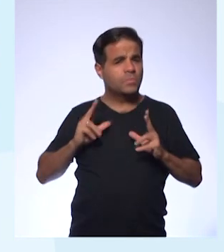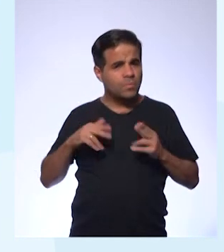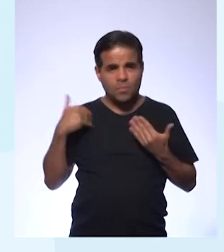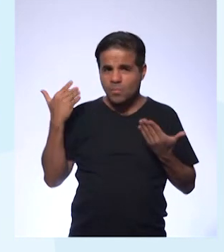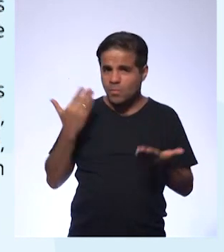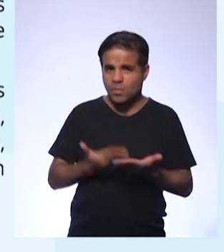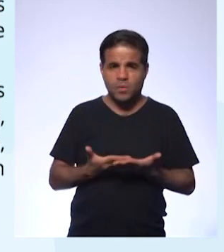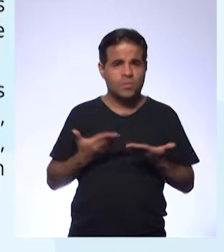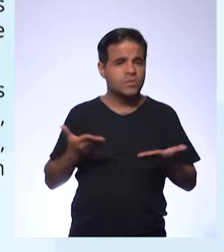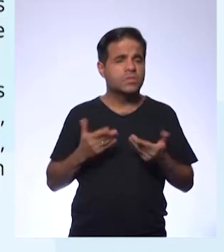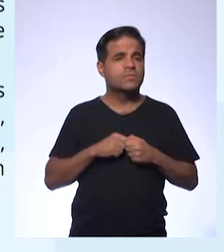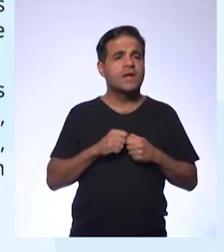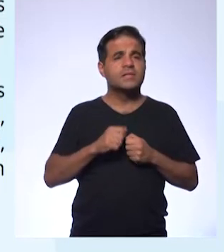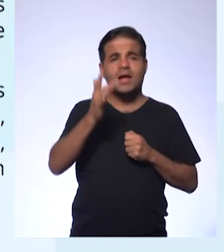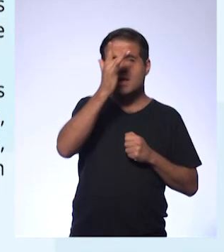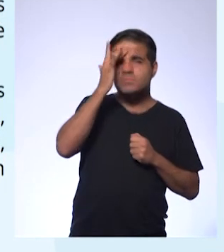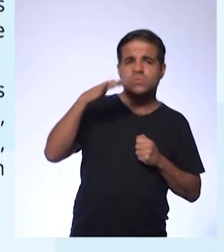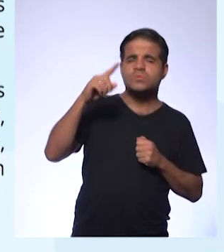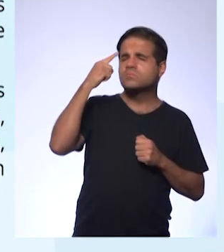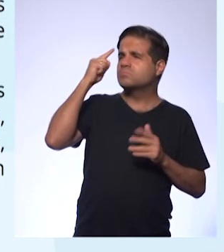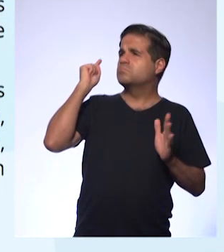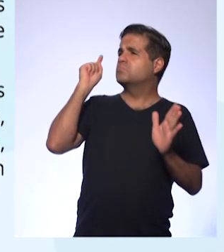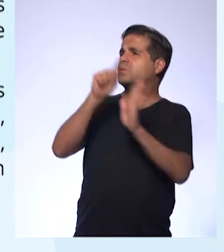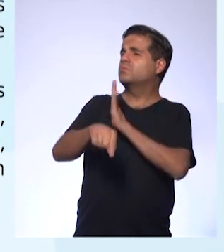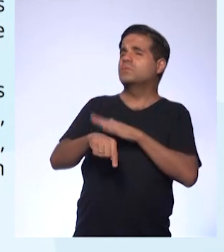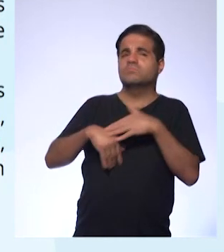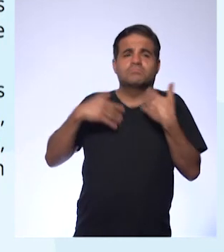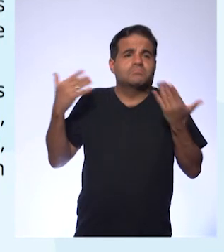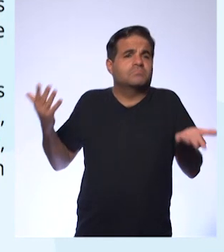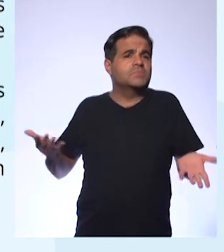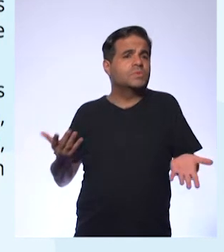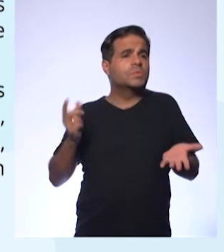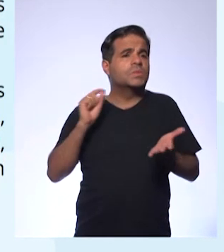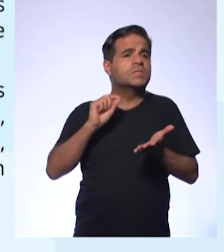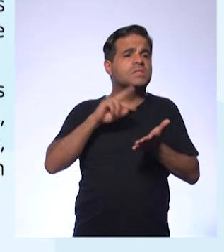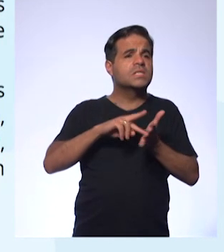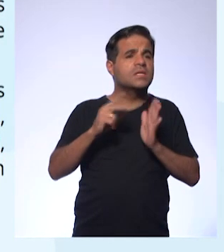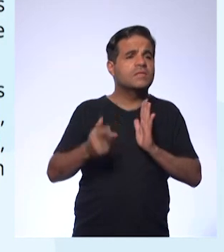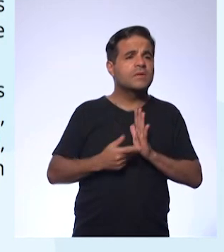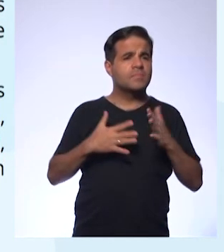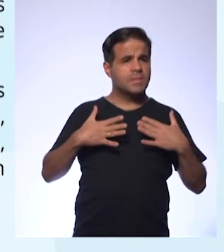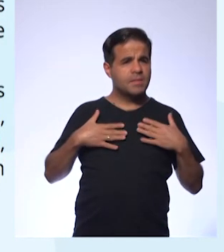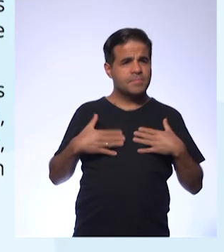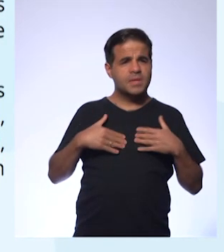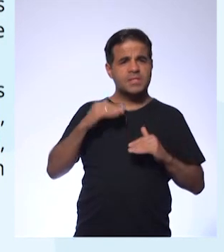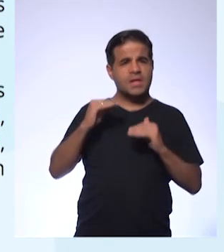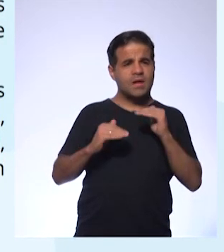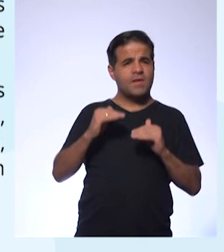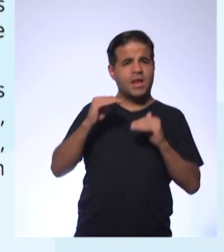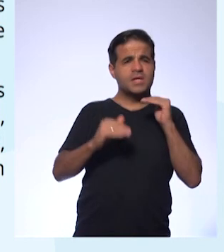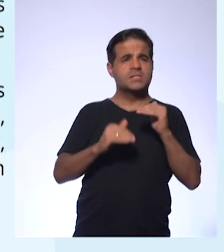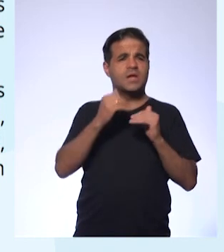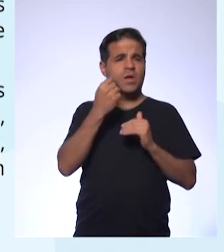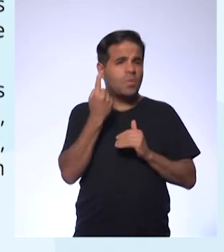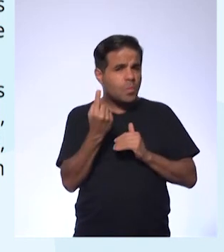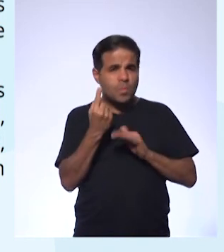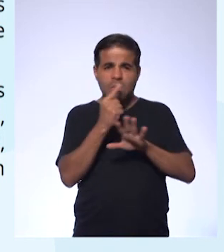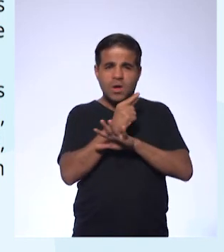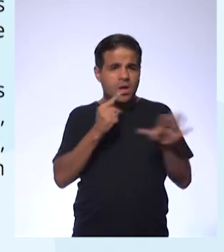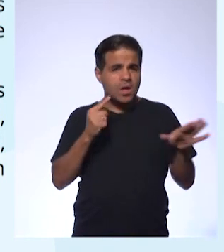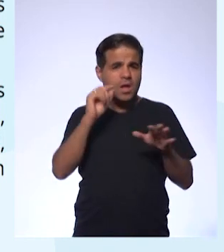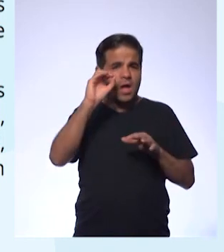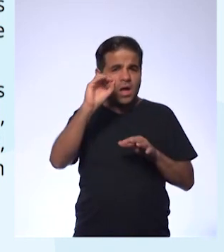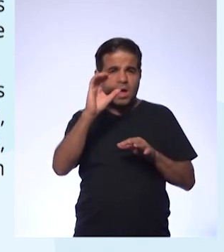fazemos hoje. As pessoas perguntam, mas o que significa para mim essa pequena variação de apenas 1